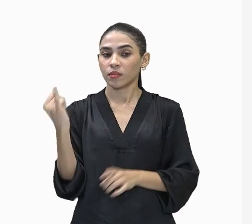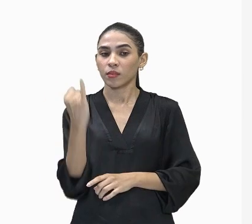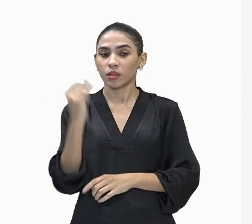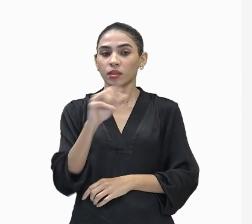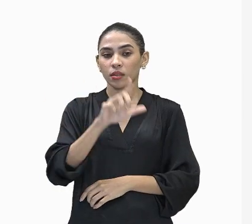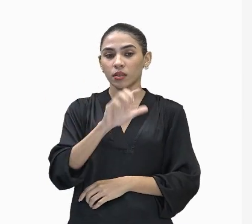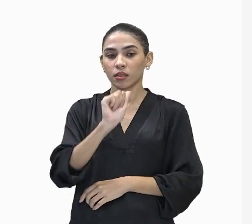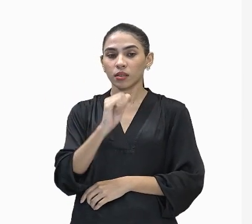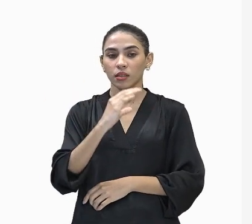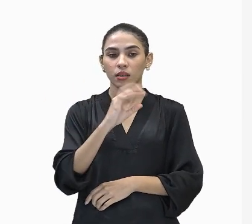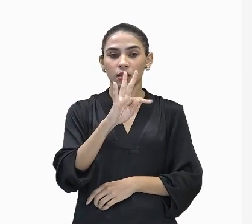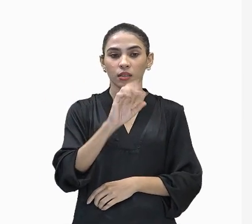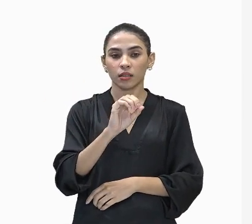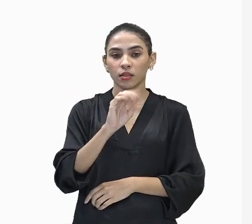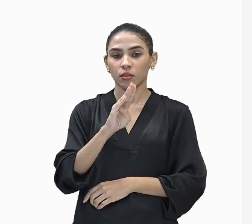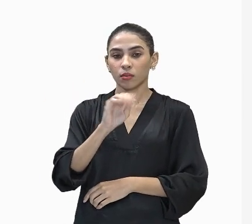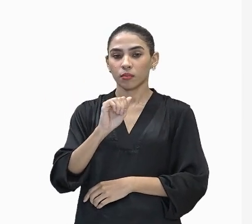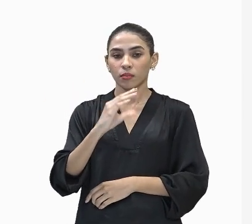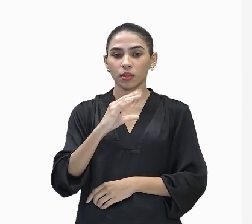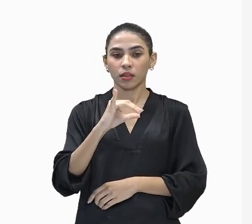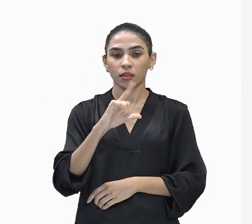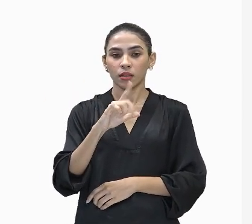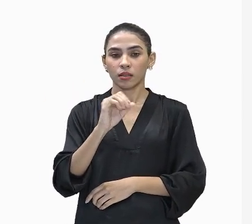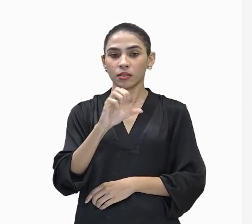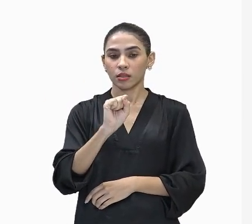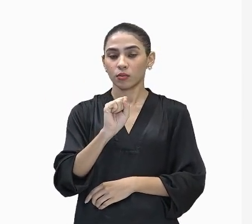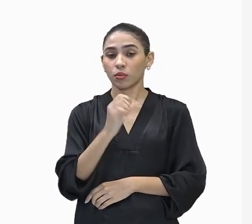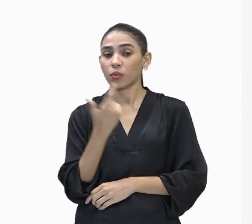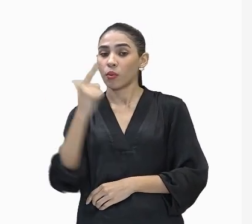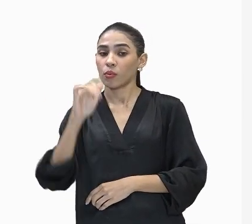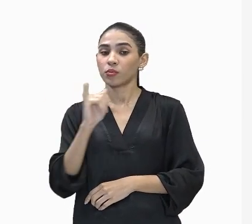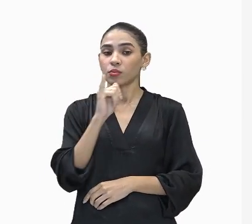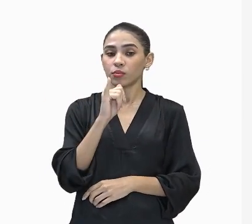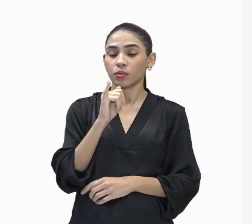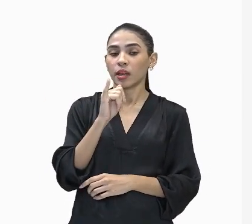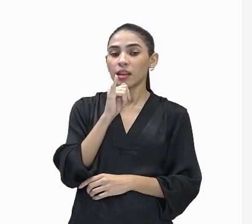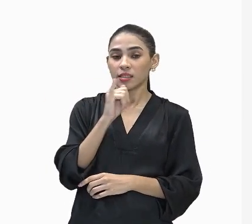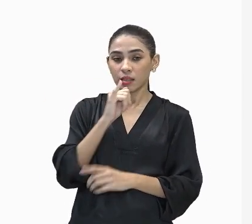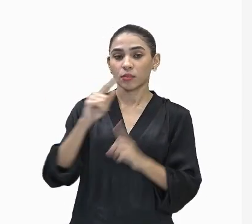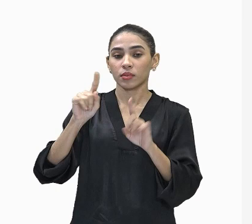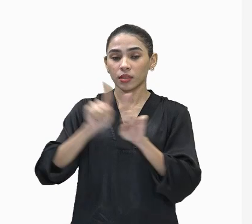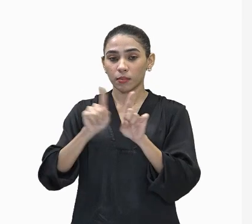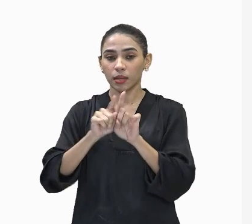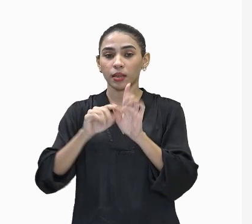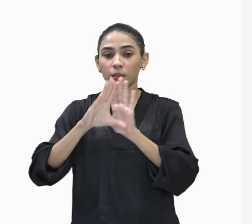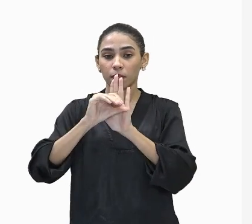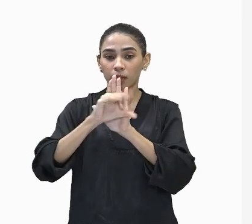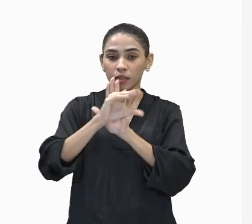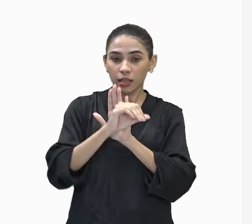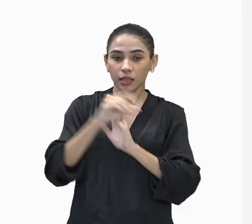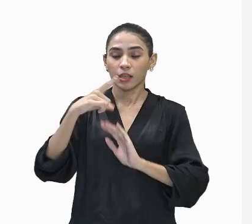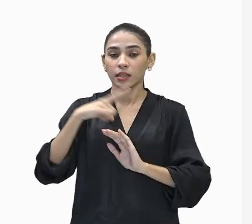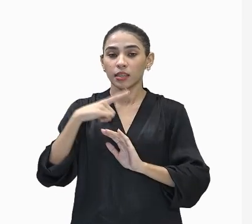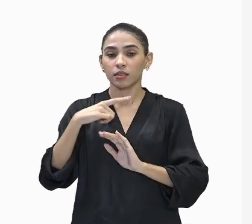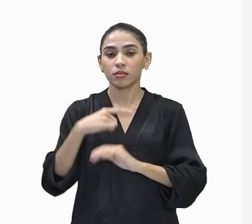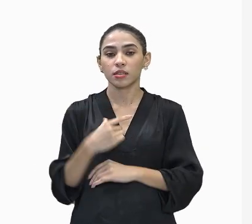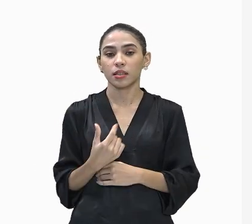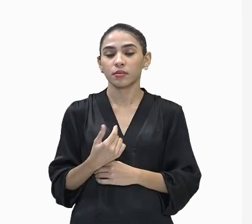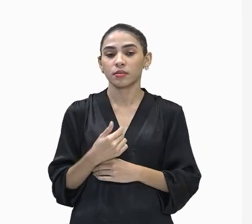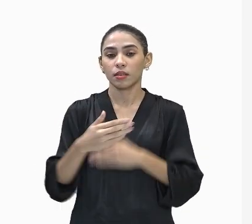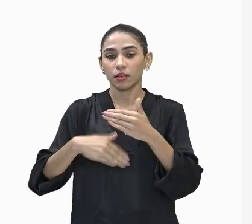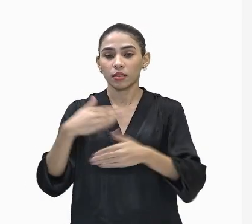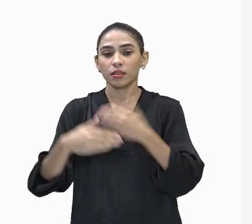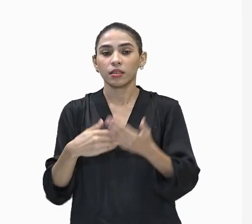lactobacilos que é um outro tipo de bactéria que ele está relacionado com a fabricação de iogurtes